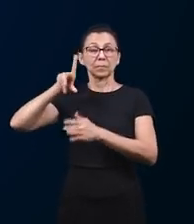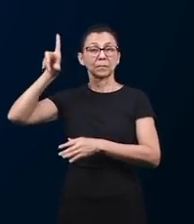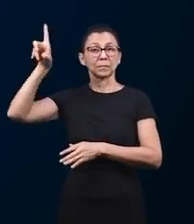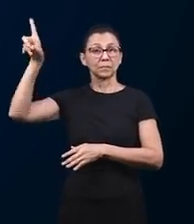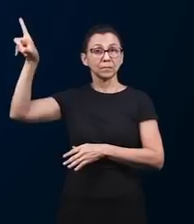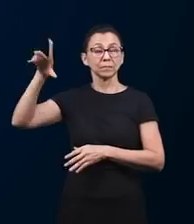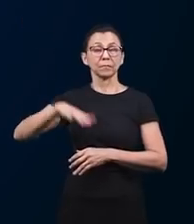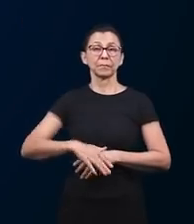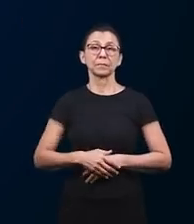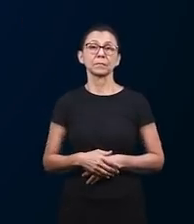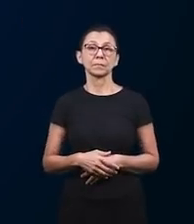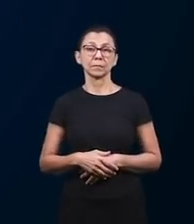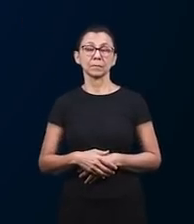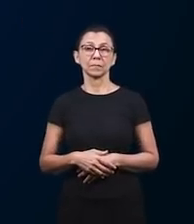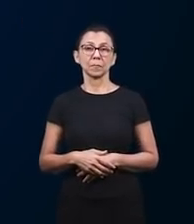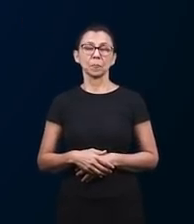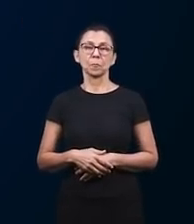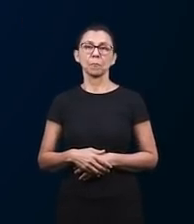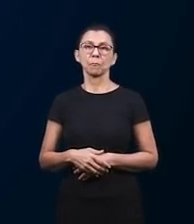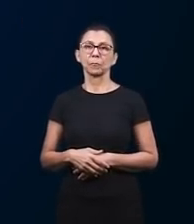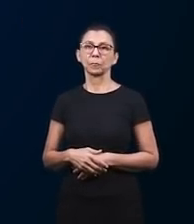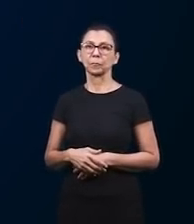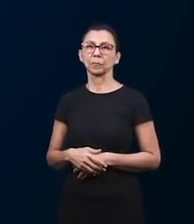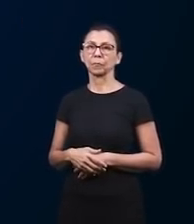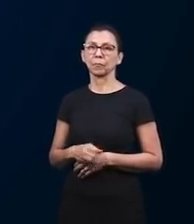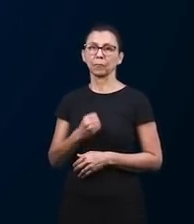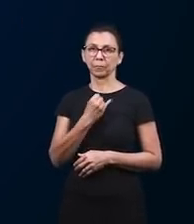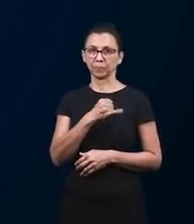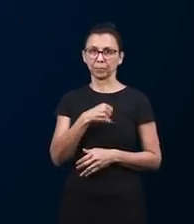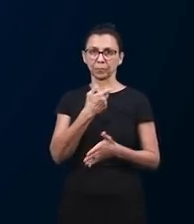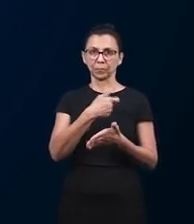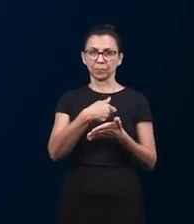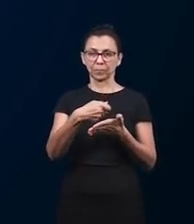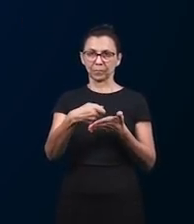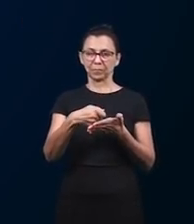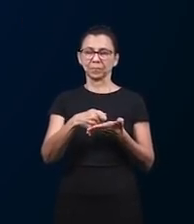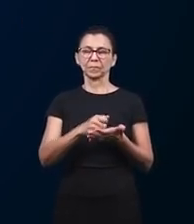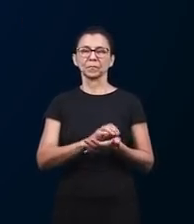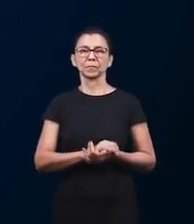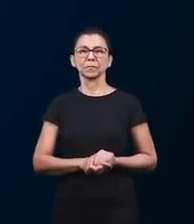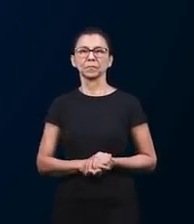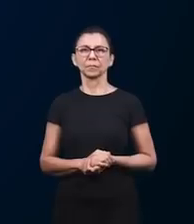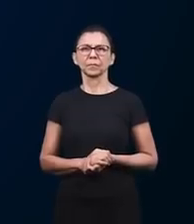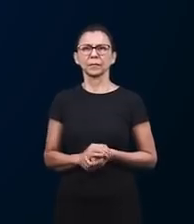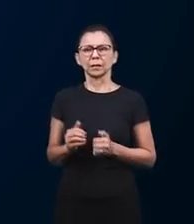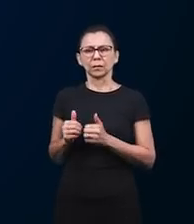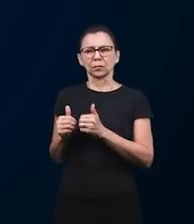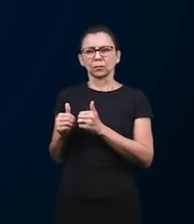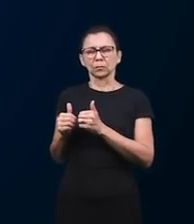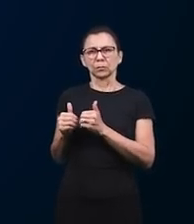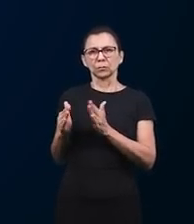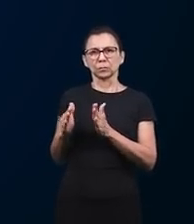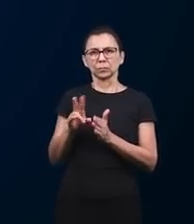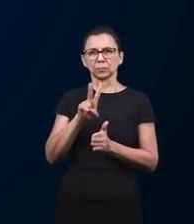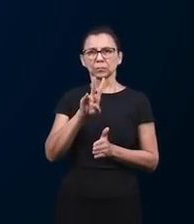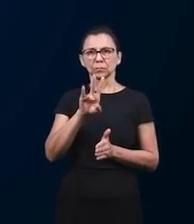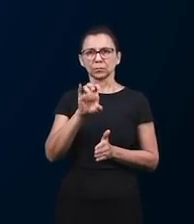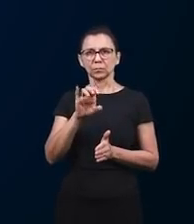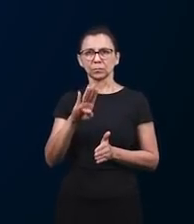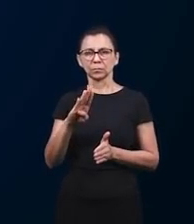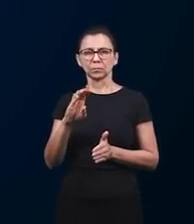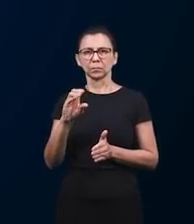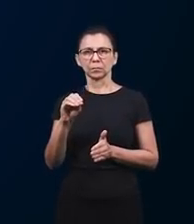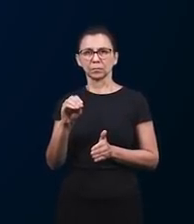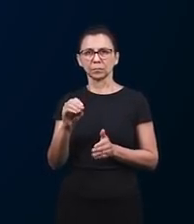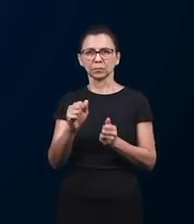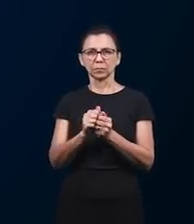E João, quando ele começa a escrever o seu evangelho, ele fala assim, no princípio era o verbo, e